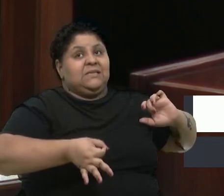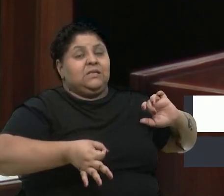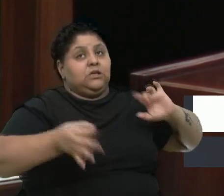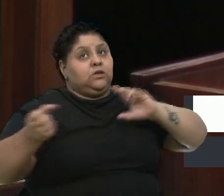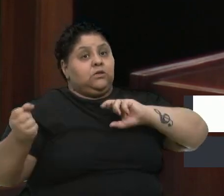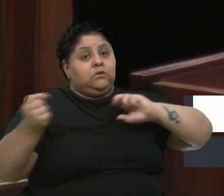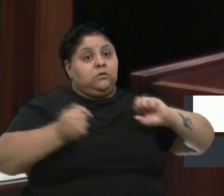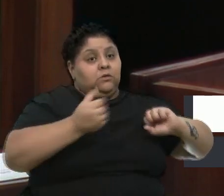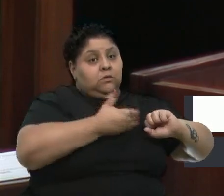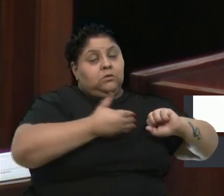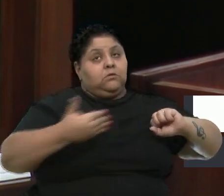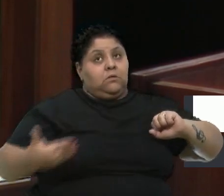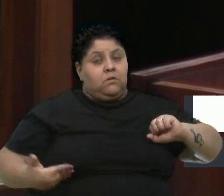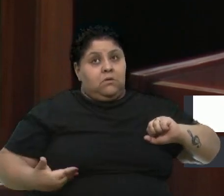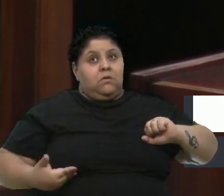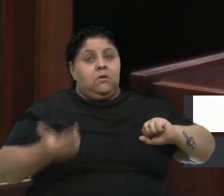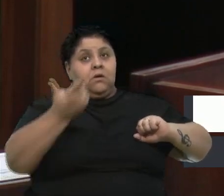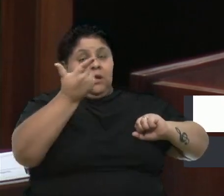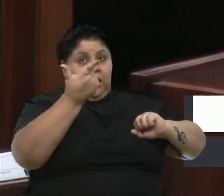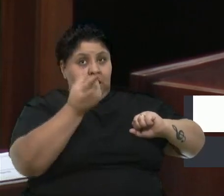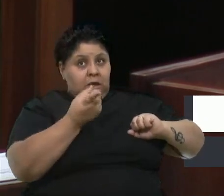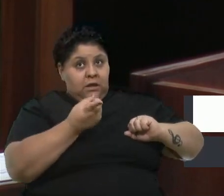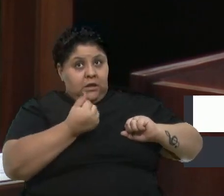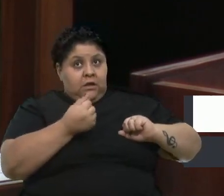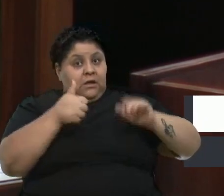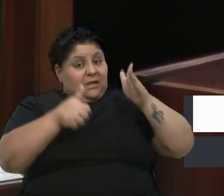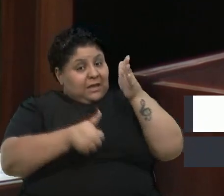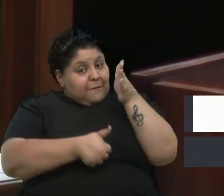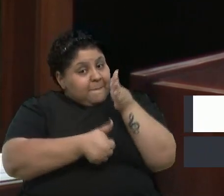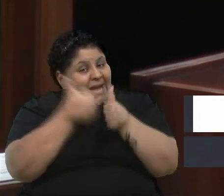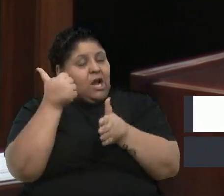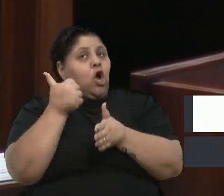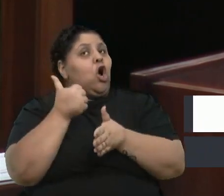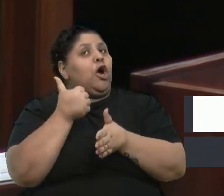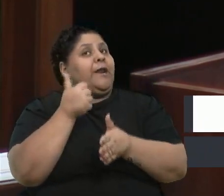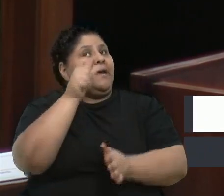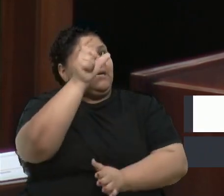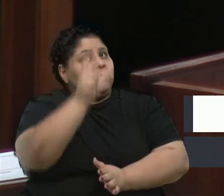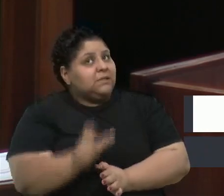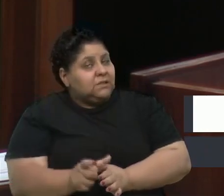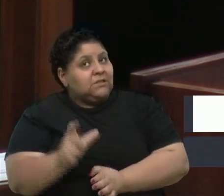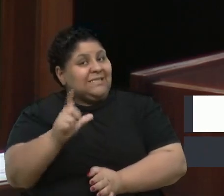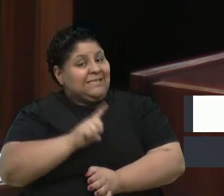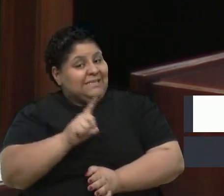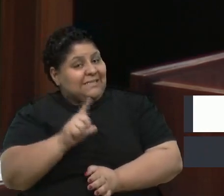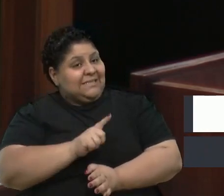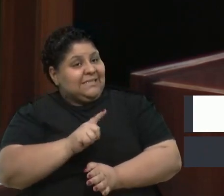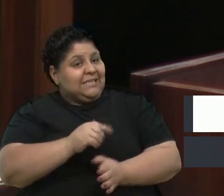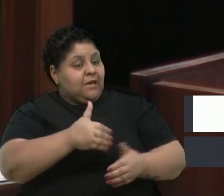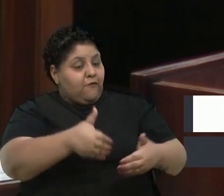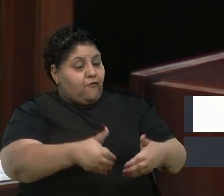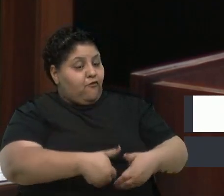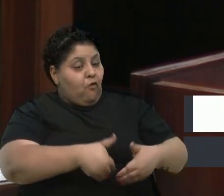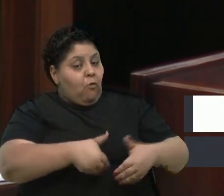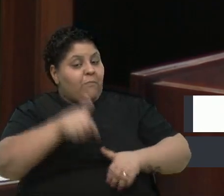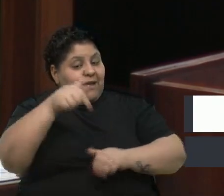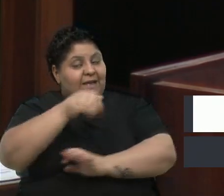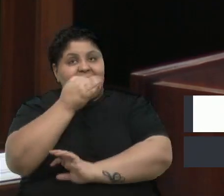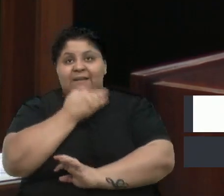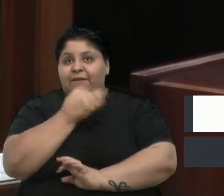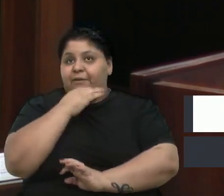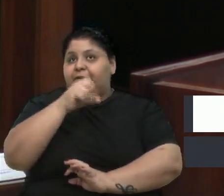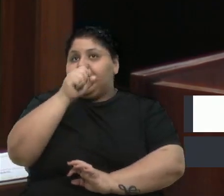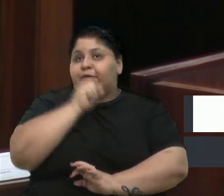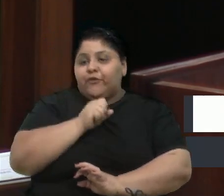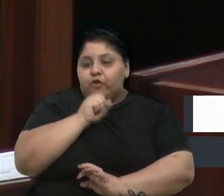recursos de forma que se viabilize que as pessoas que têm fome em Caxias,